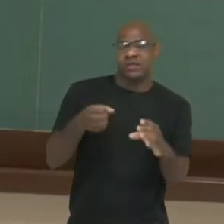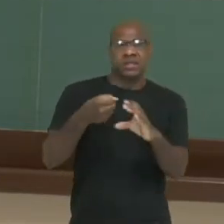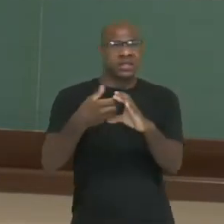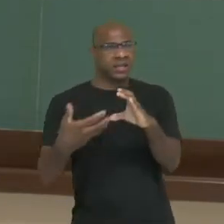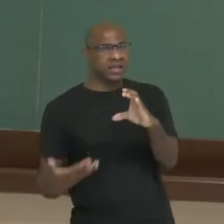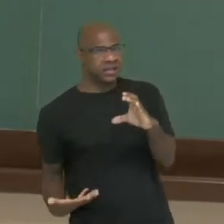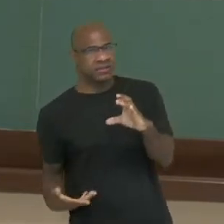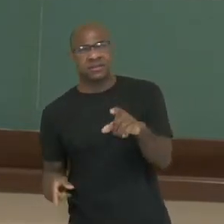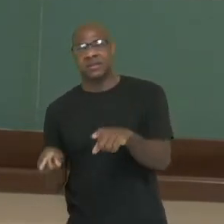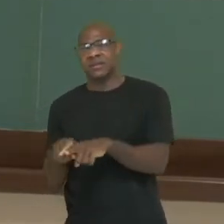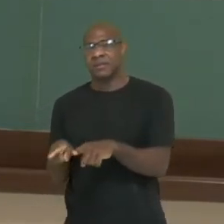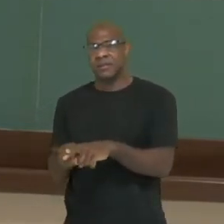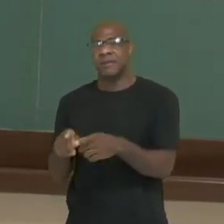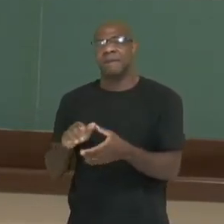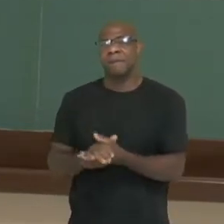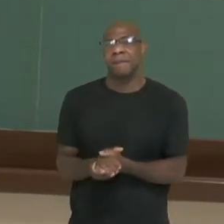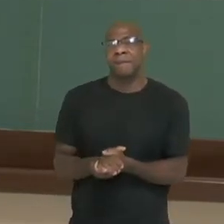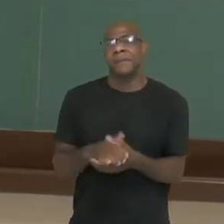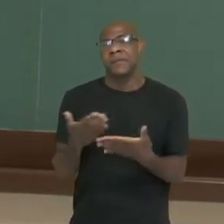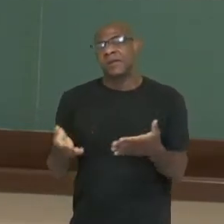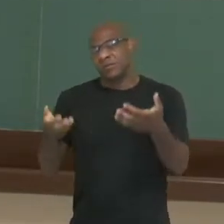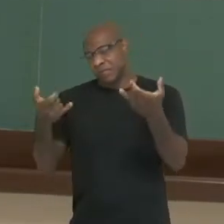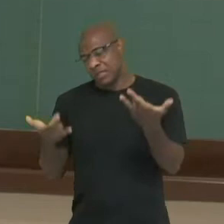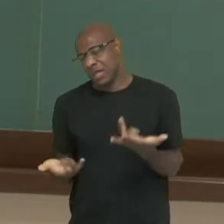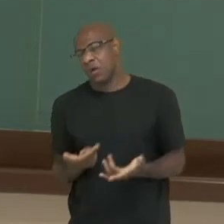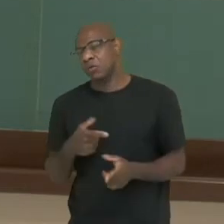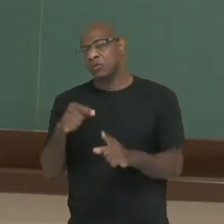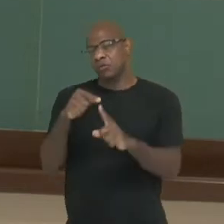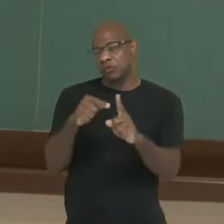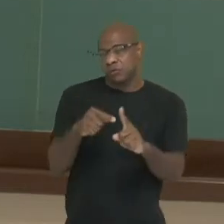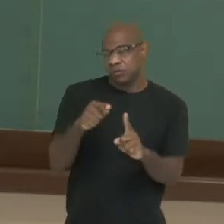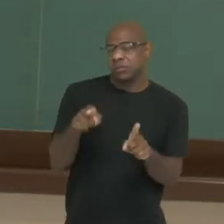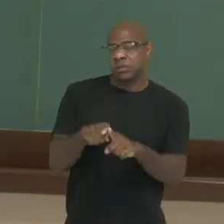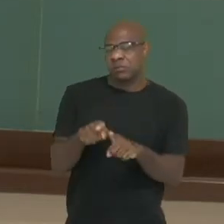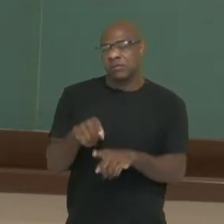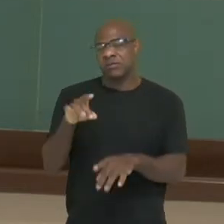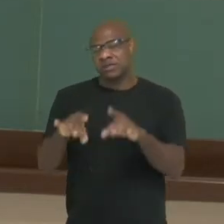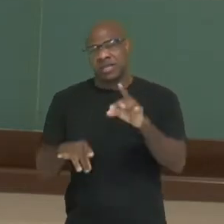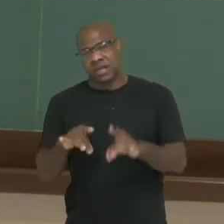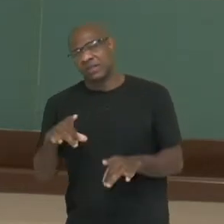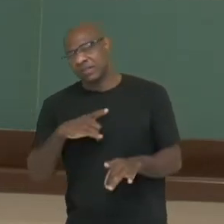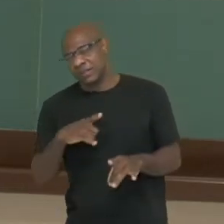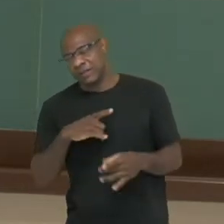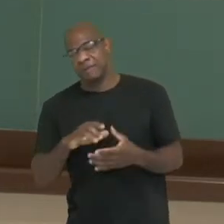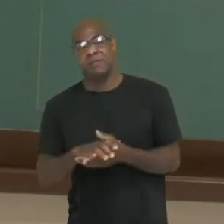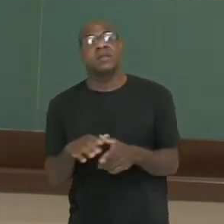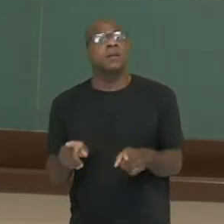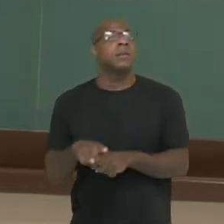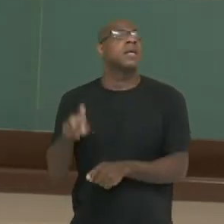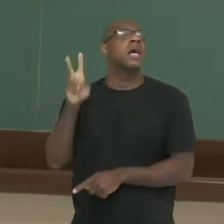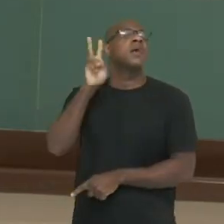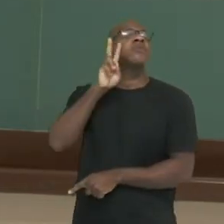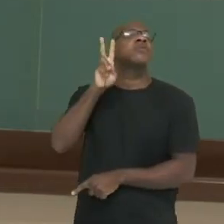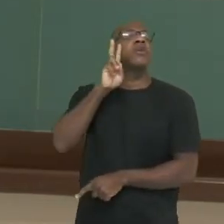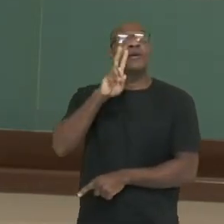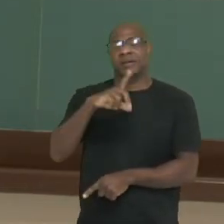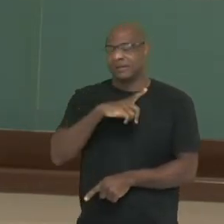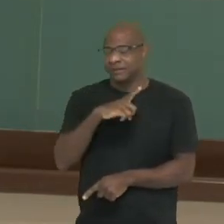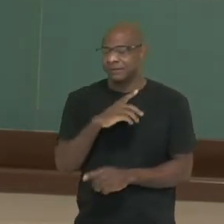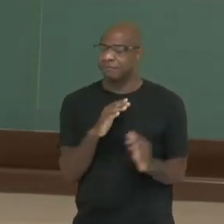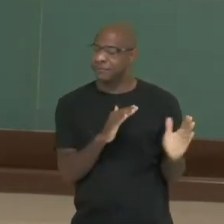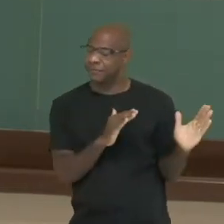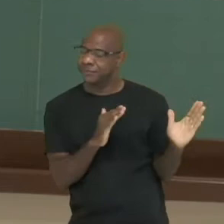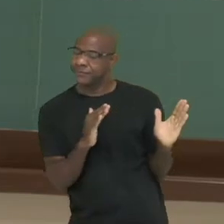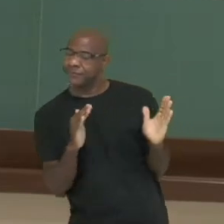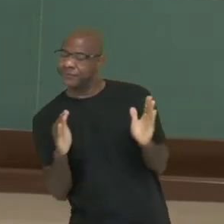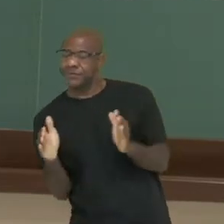trupe Olho da Rua e vamos falar também sobre a CIA do Mar de Histórias, tá bom? Então vamos juntos aí